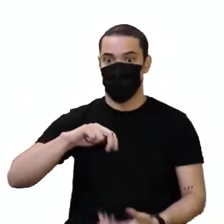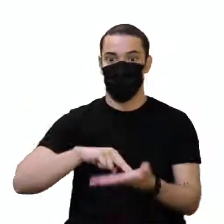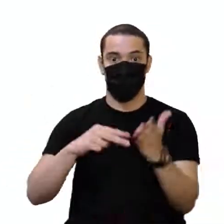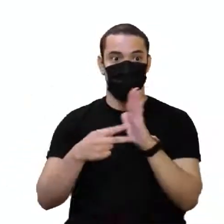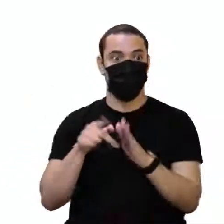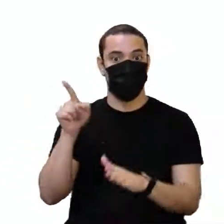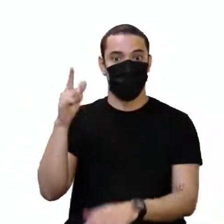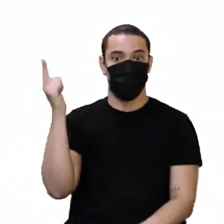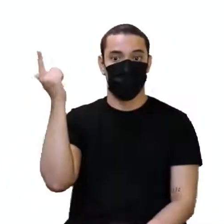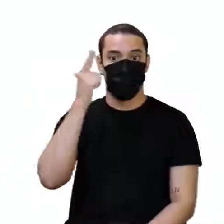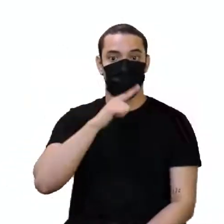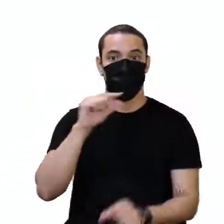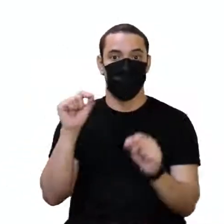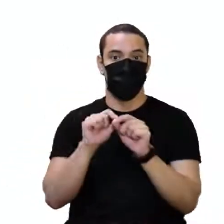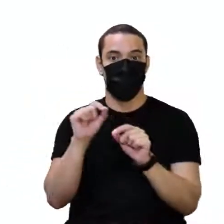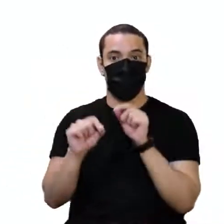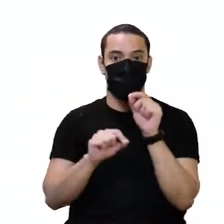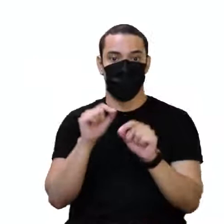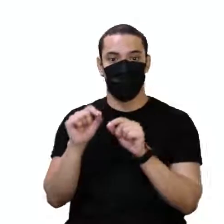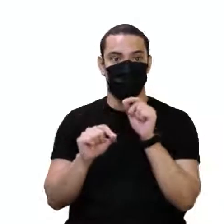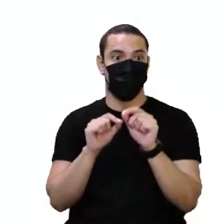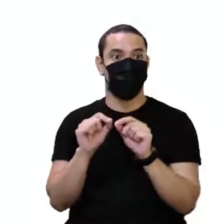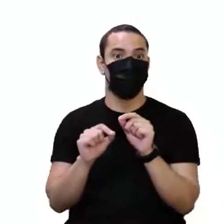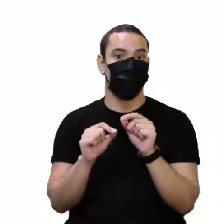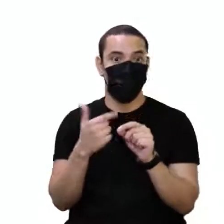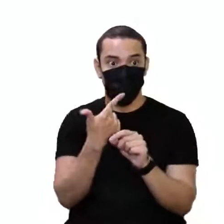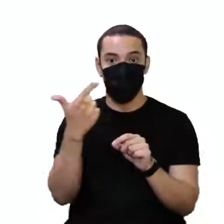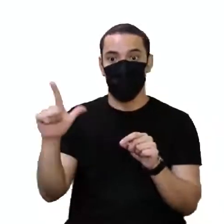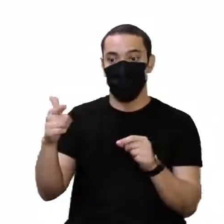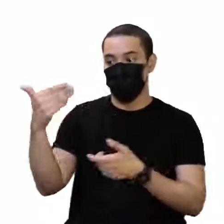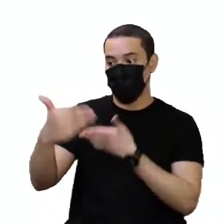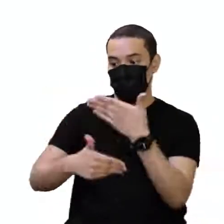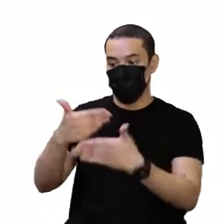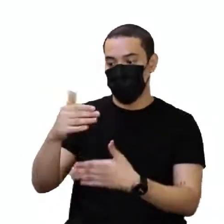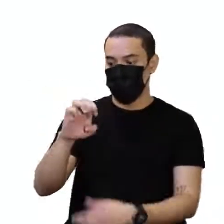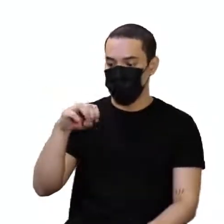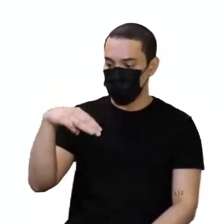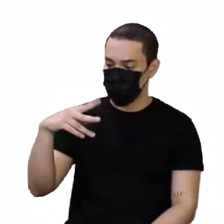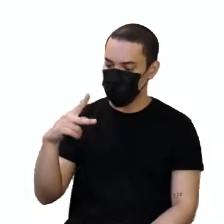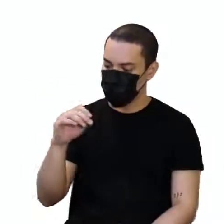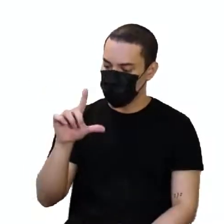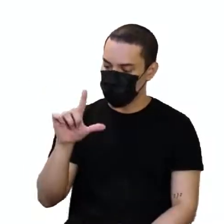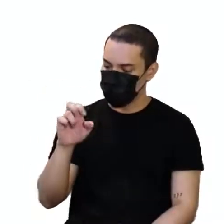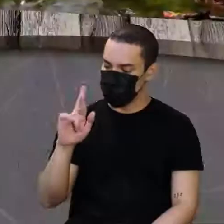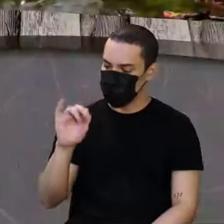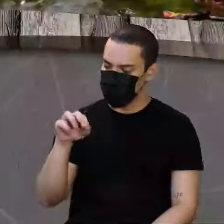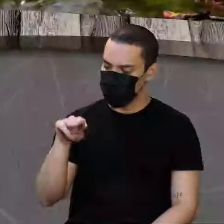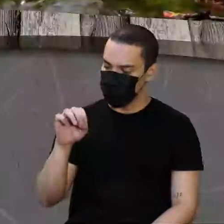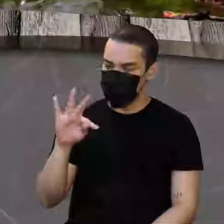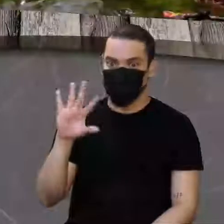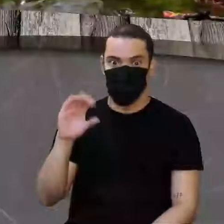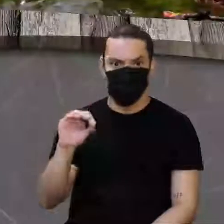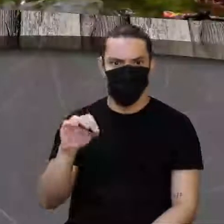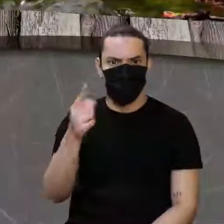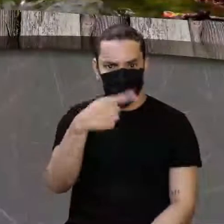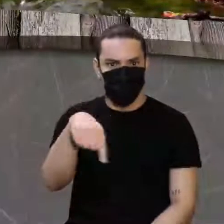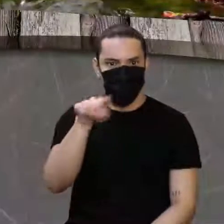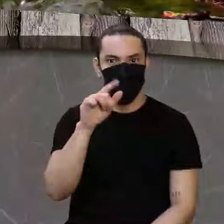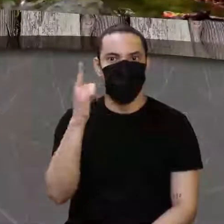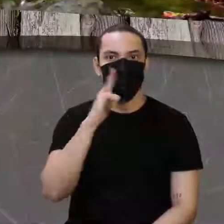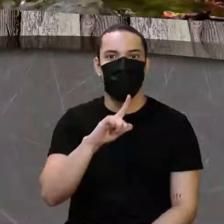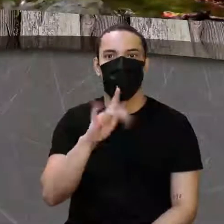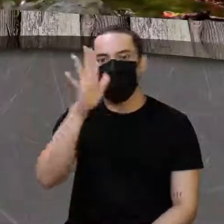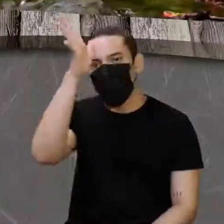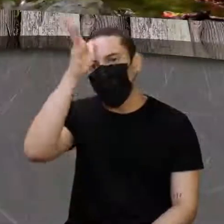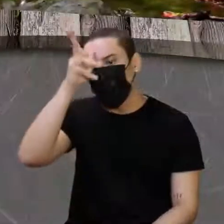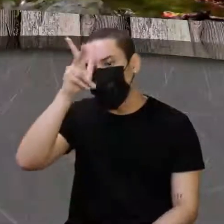consigam fazer o processo de empoleiramento. Empoleiramento, professora, todos vocês aí conhecem as galinhas,